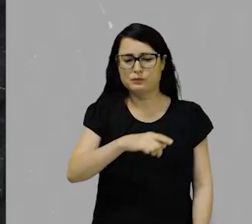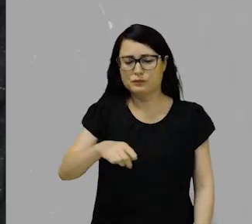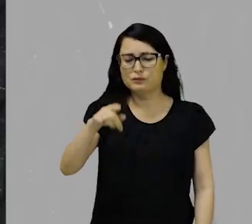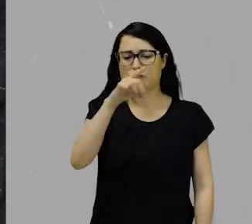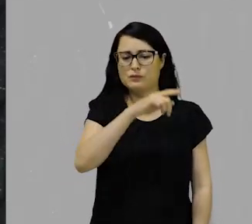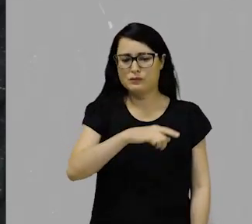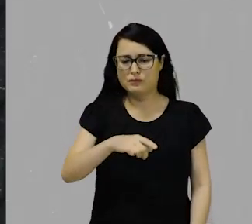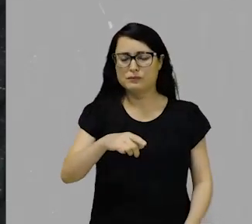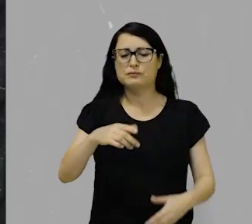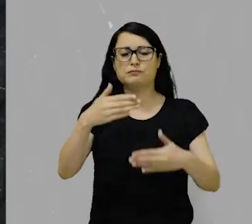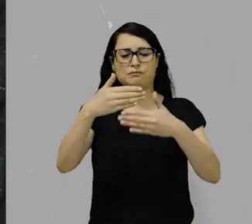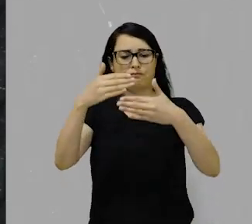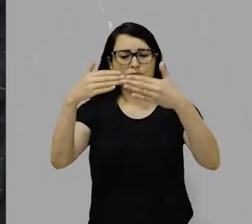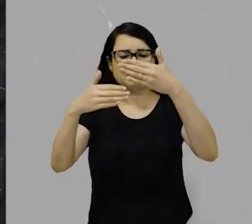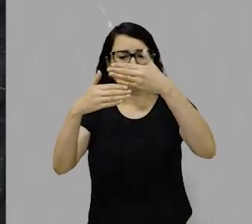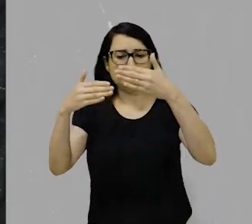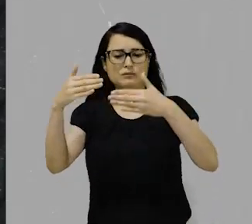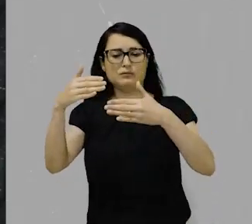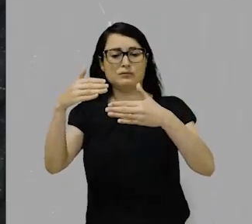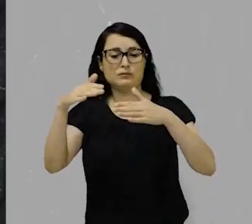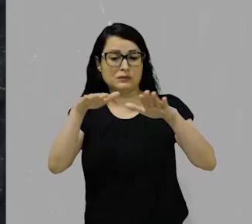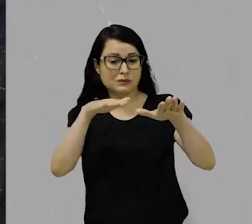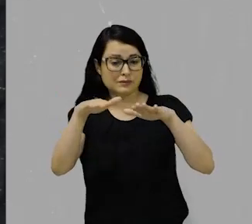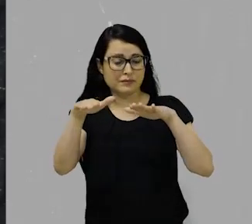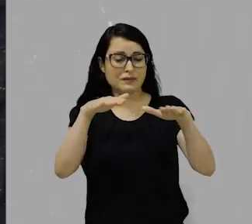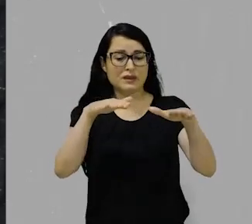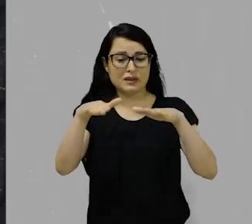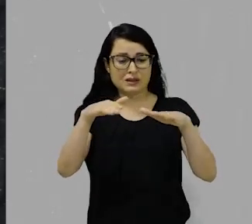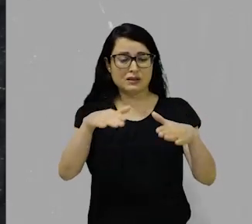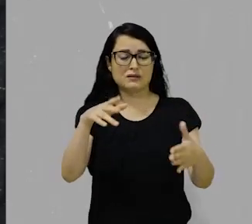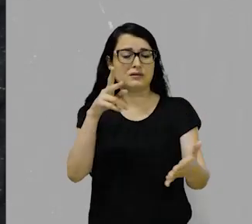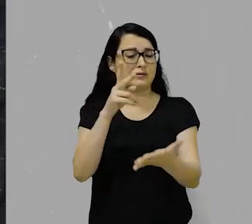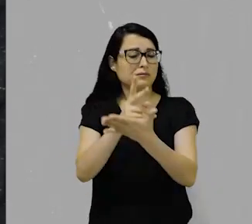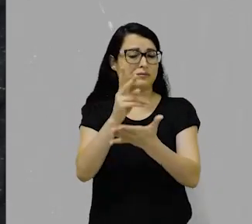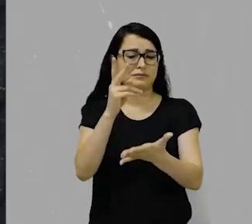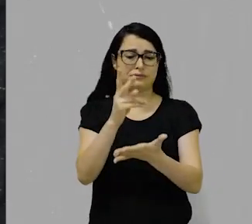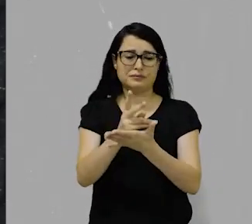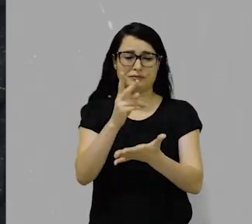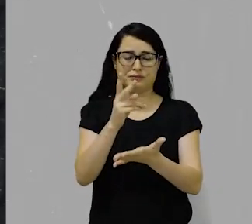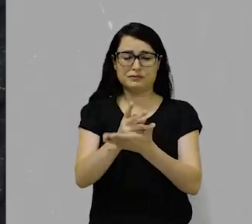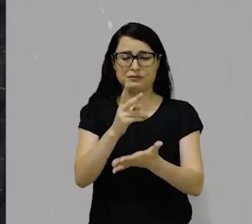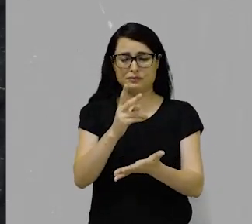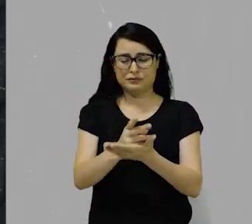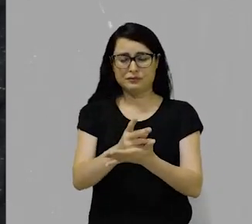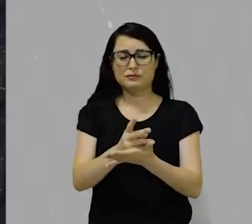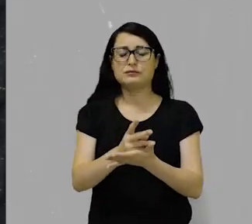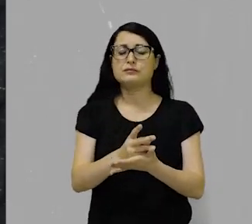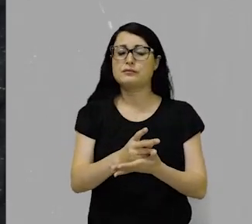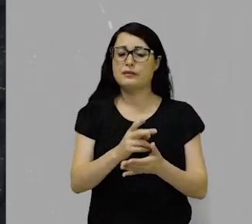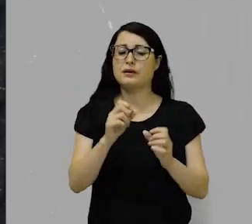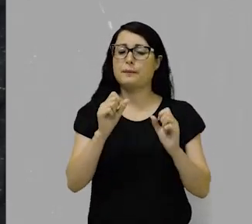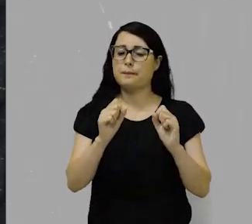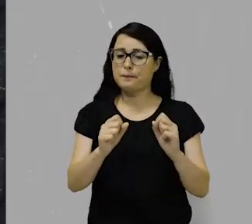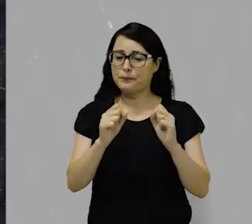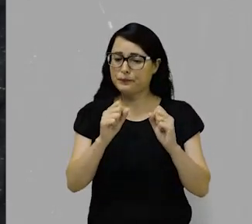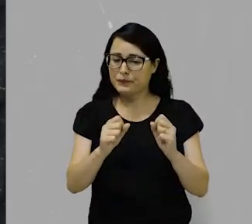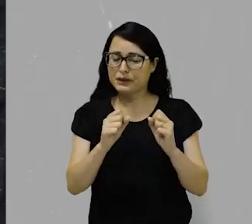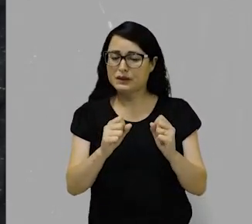tectônicas, tá, elas se movimentem constantemente, beleza? Podendo se encontrar,